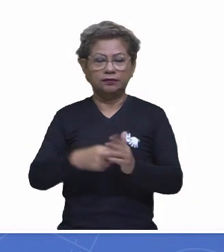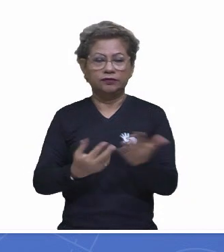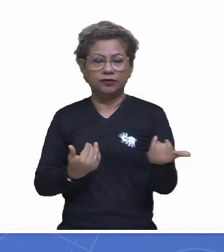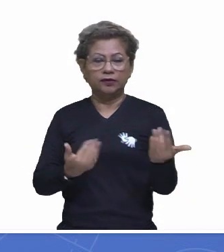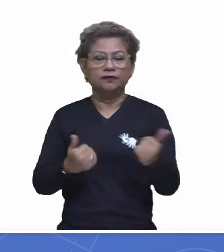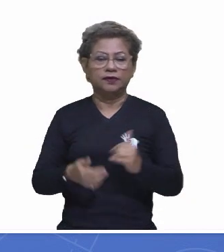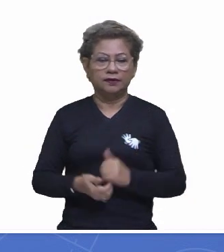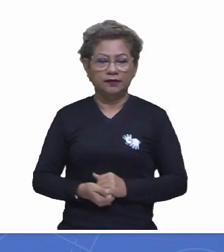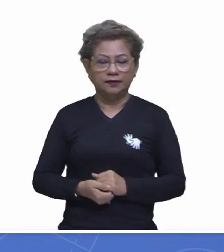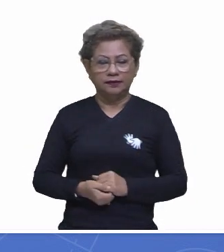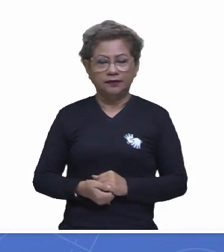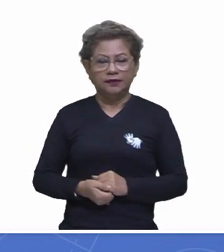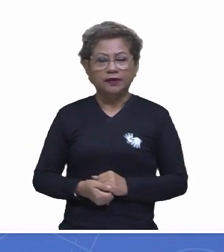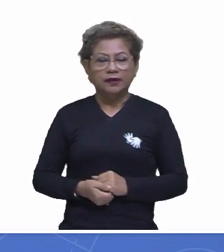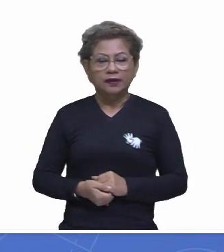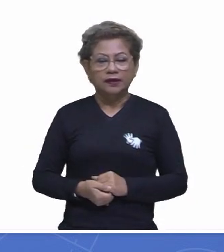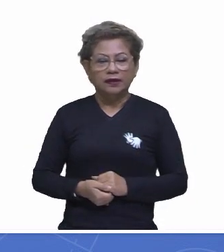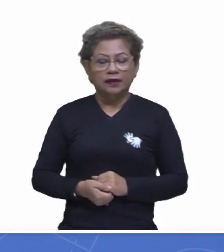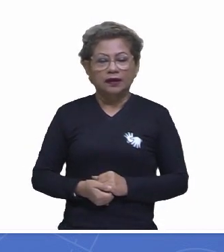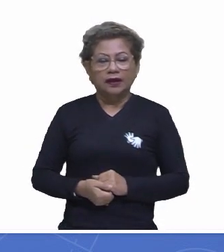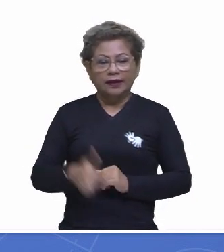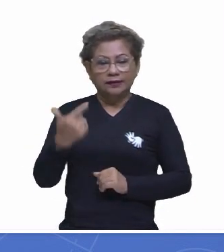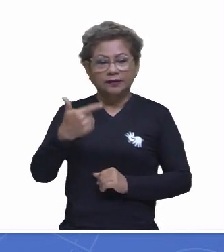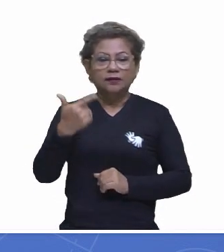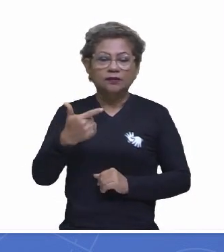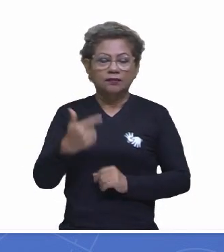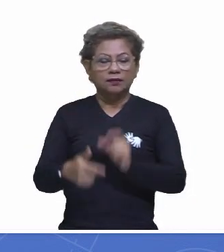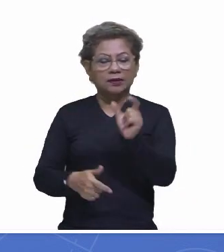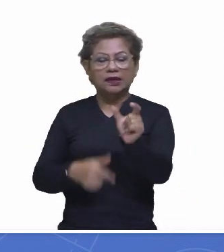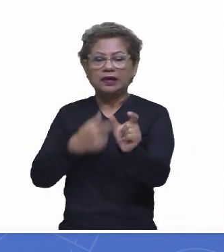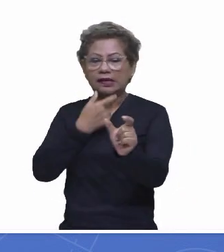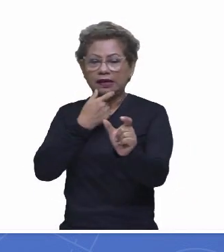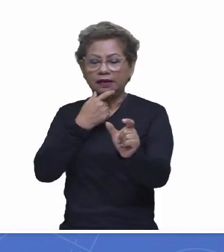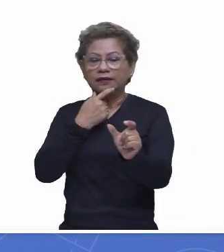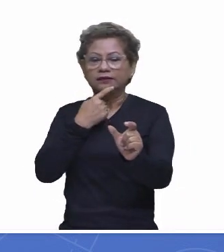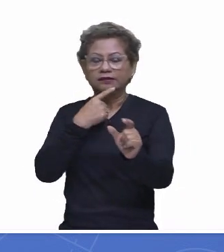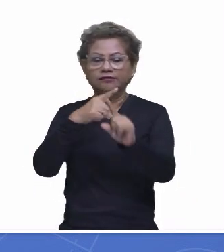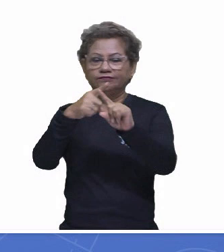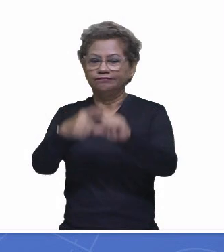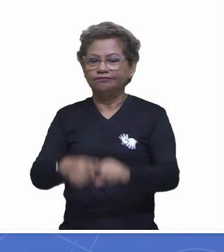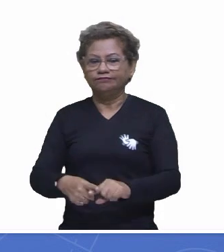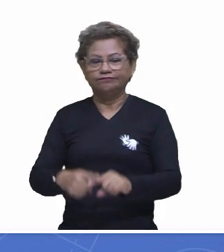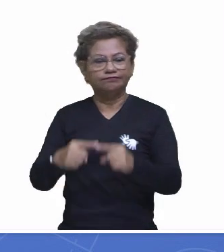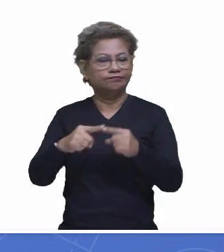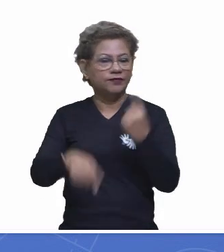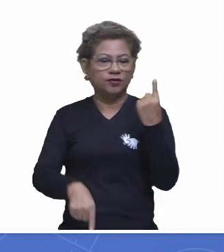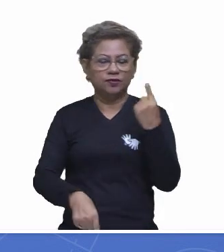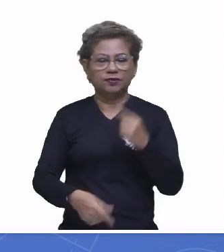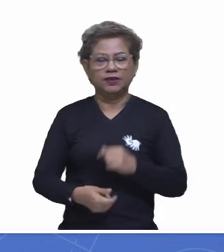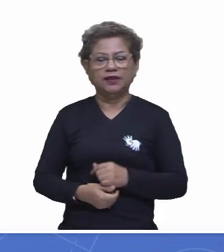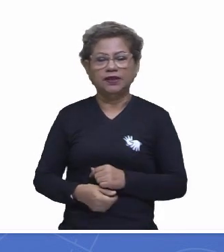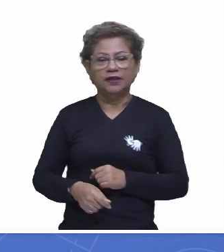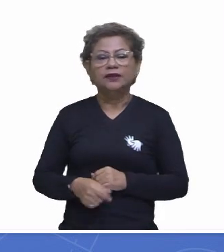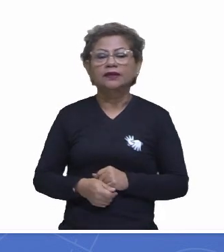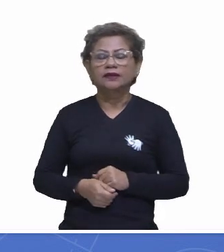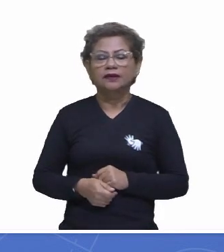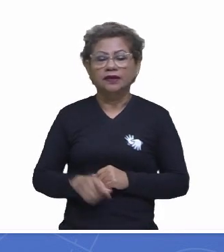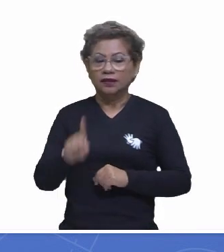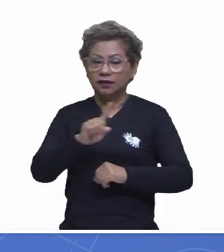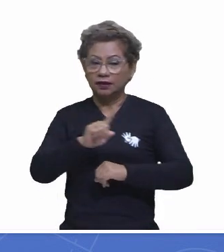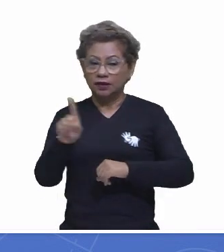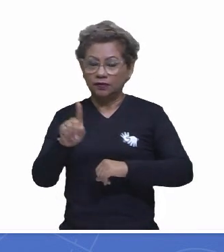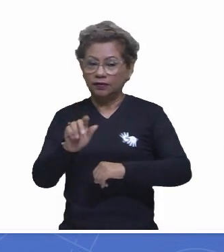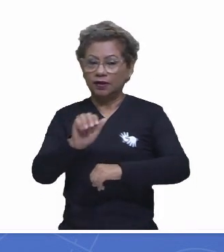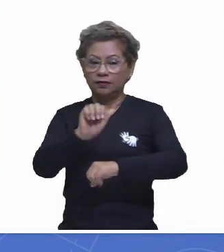verbo, portanto, não pode ser, não é um adjetivo, então não é a resposta correta. Pretty, nós temos, de fato, um